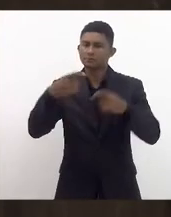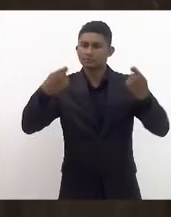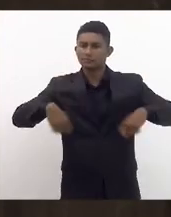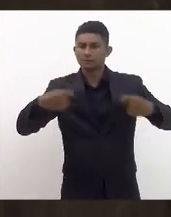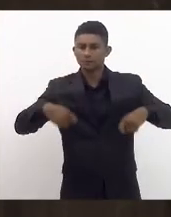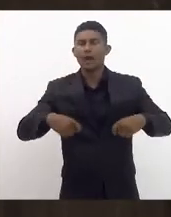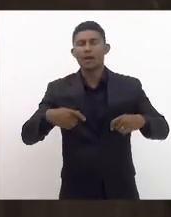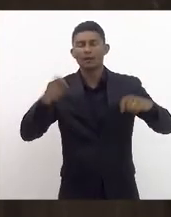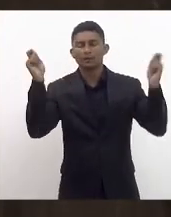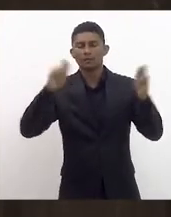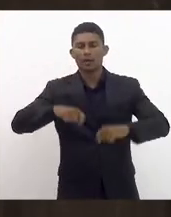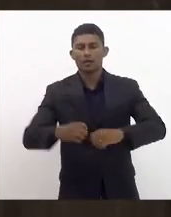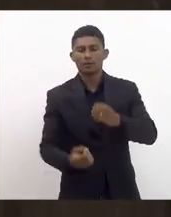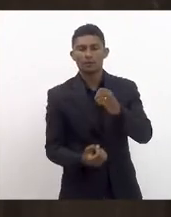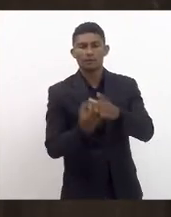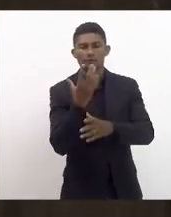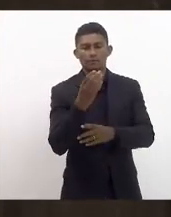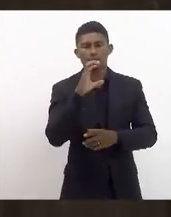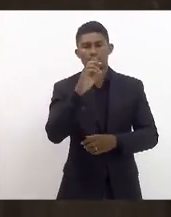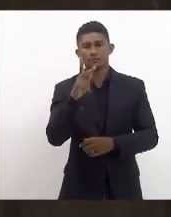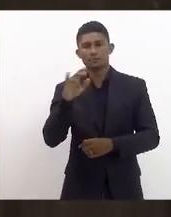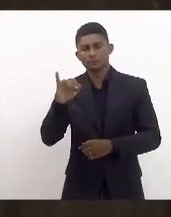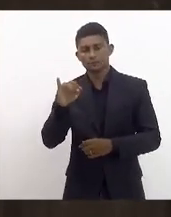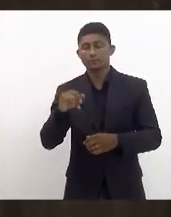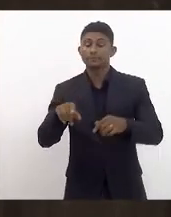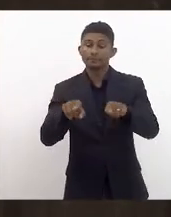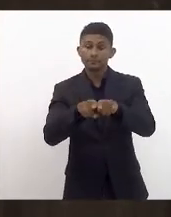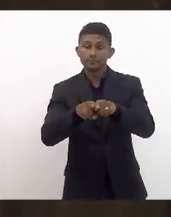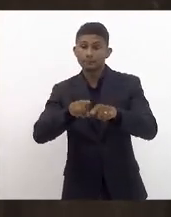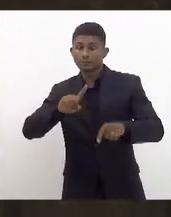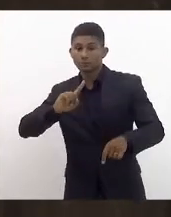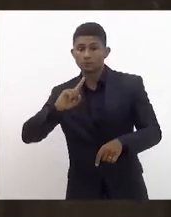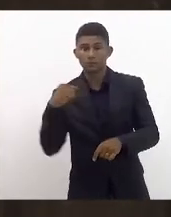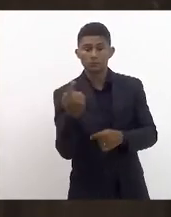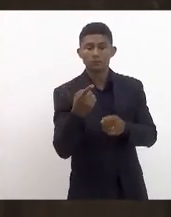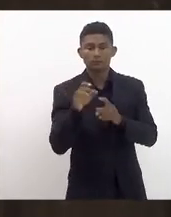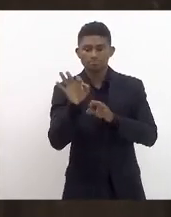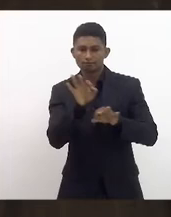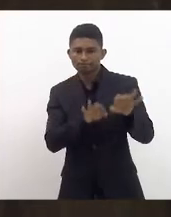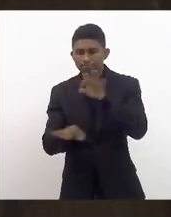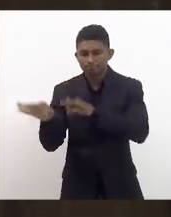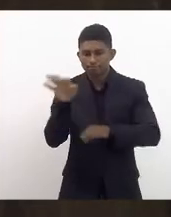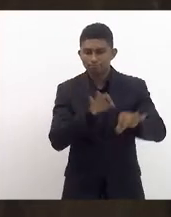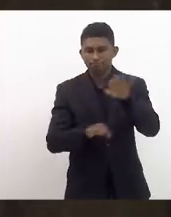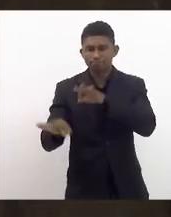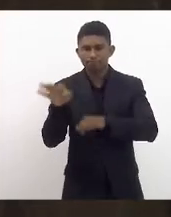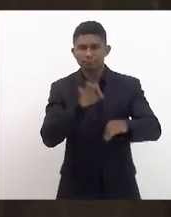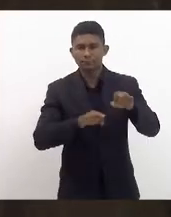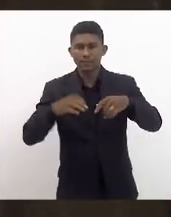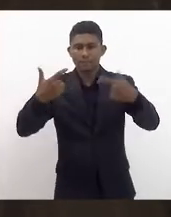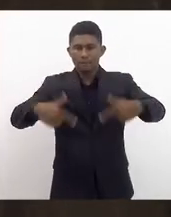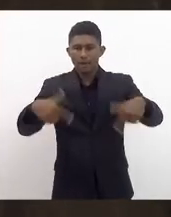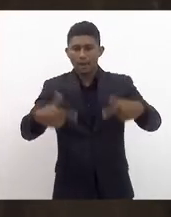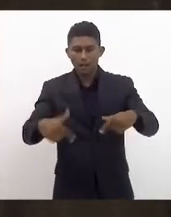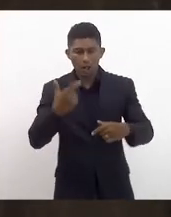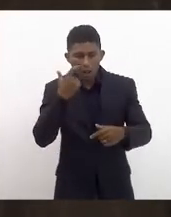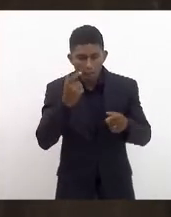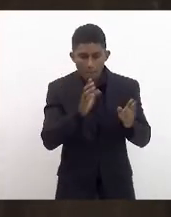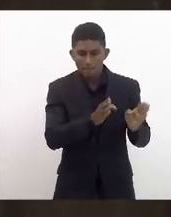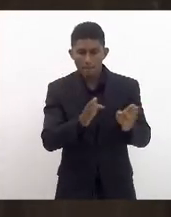instalada. E estamos preparando um plano de trabalho para a mesma. Hoje,